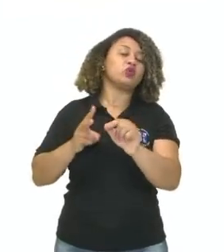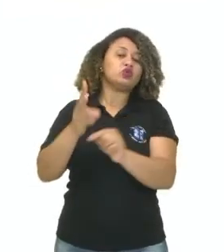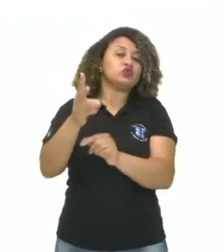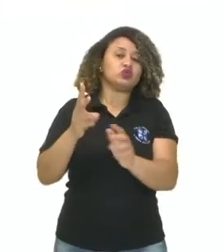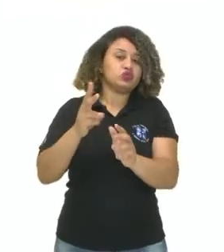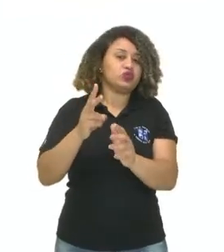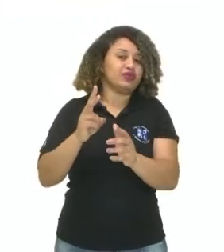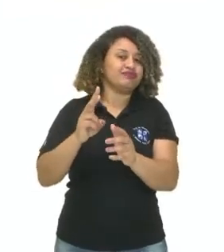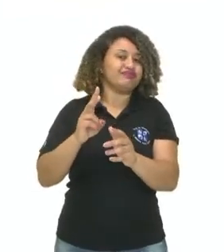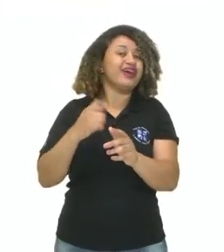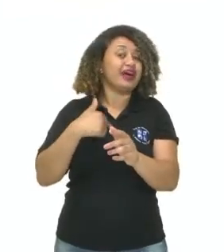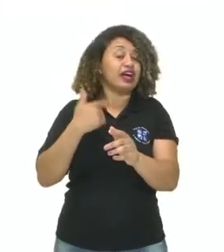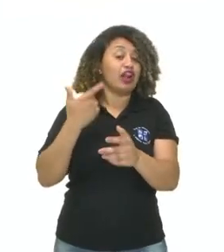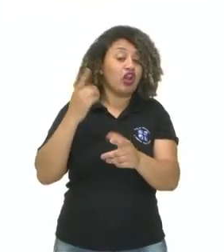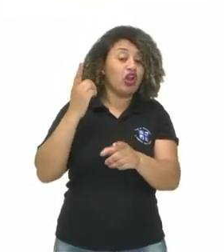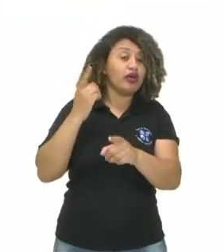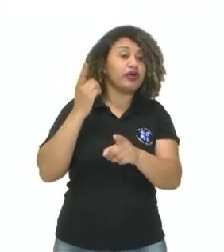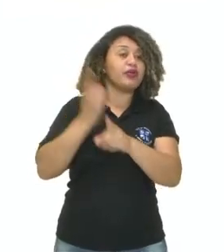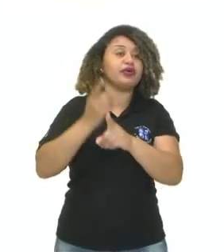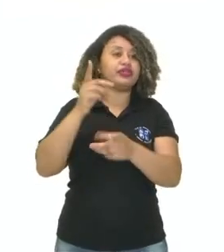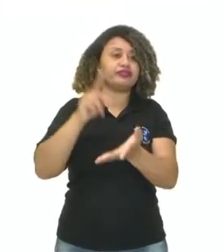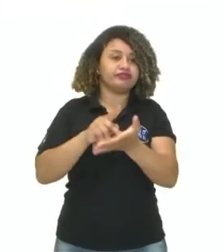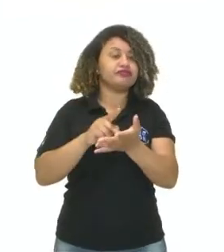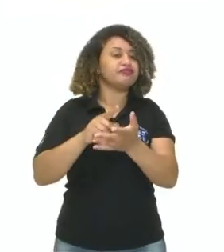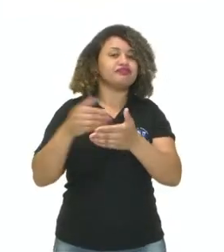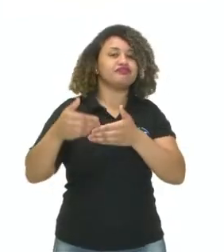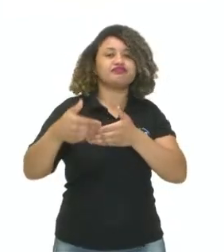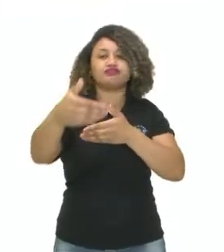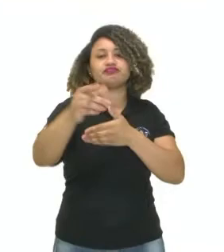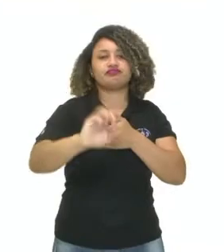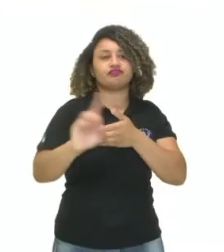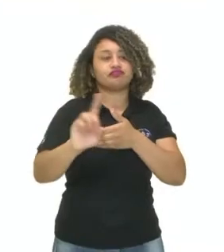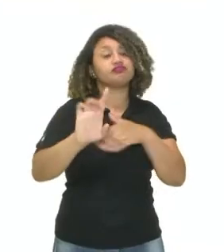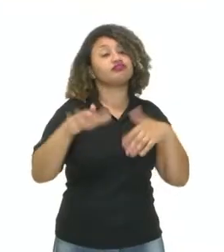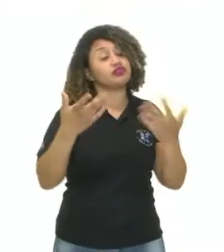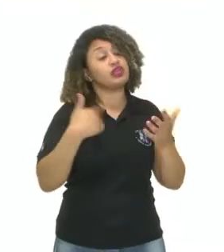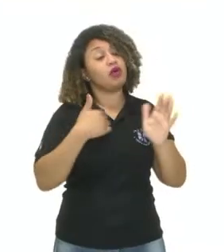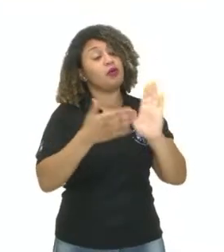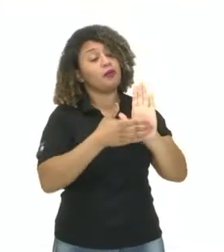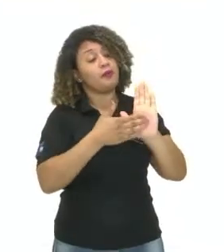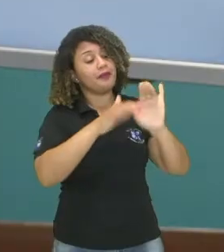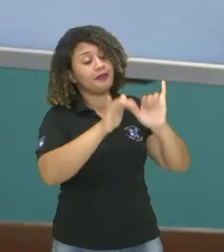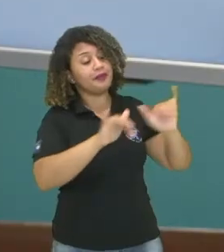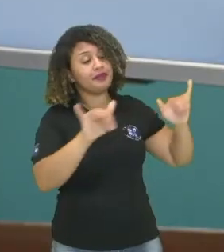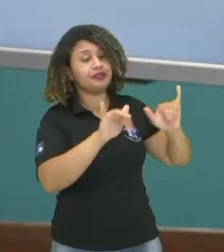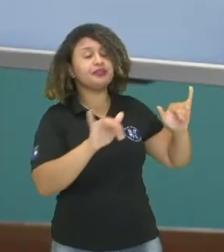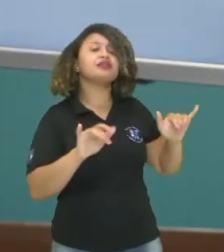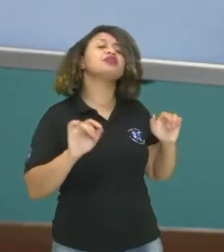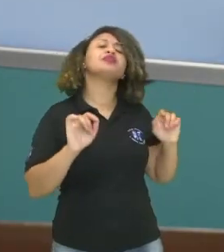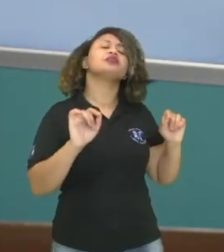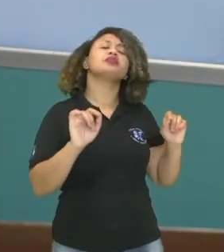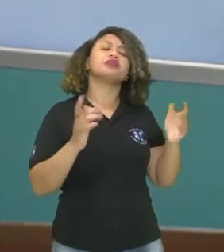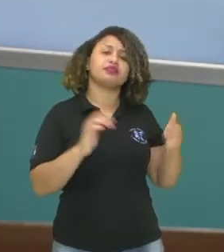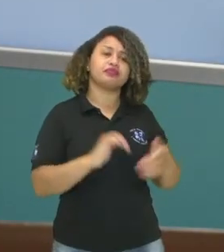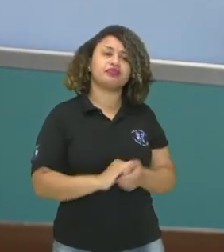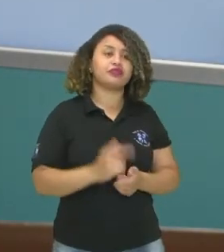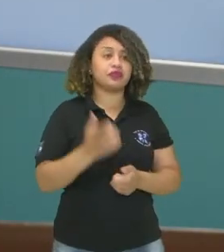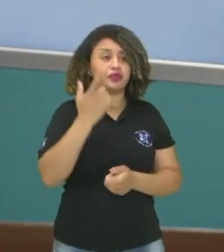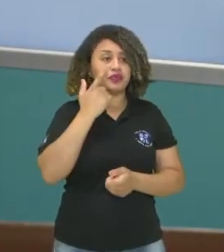e ou durabilidade. Esse sentido é comprovado pelo conteúdo da manchete. Isso mesmo, volte